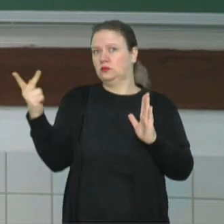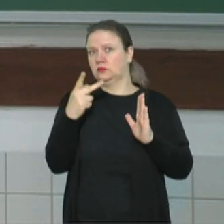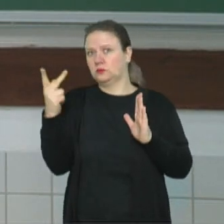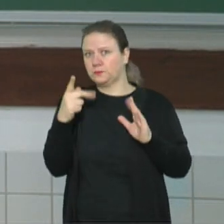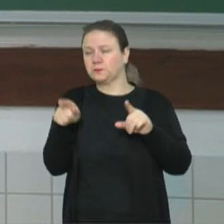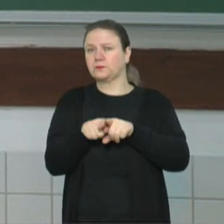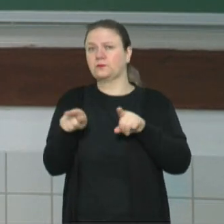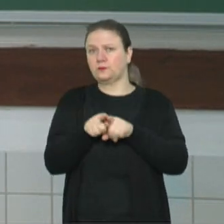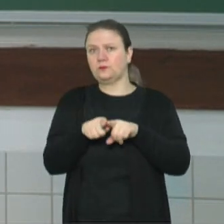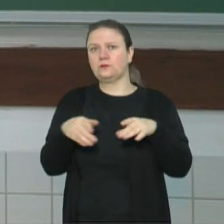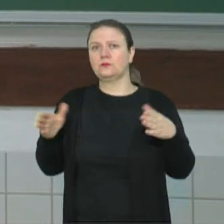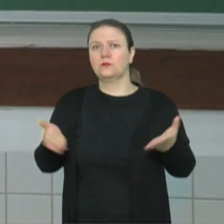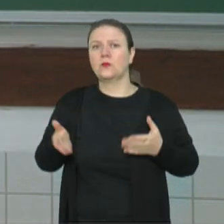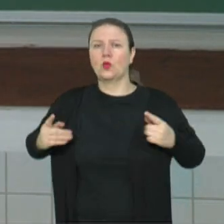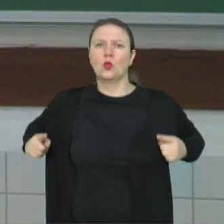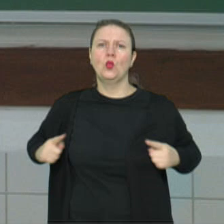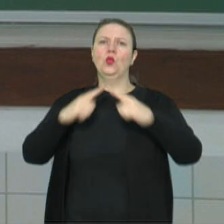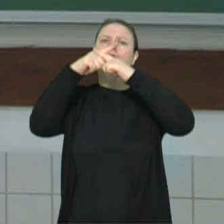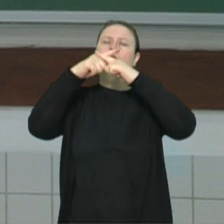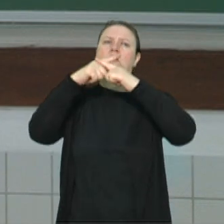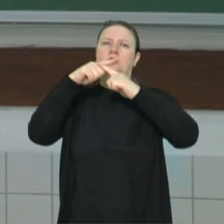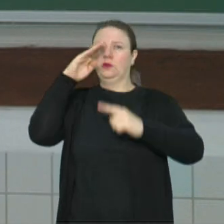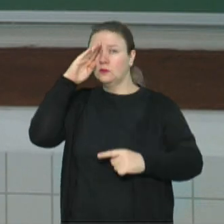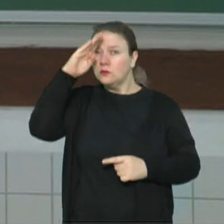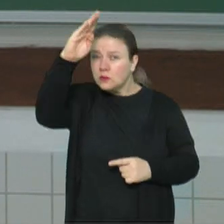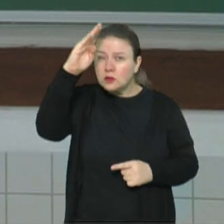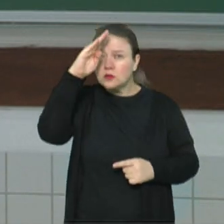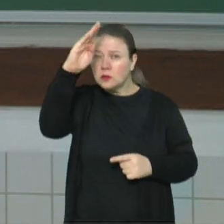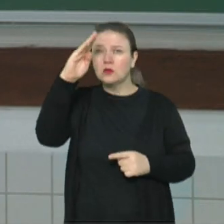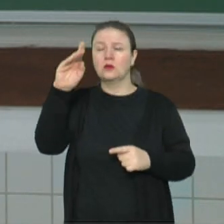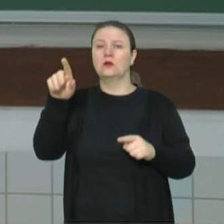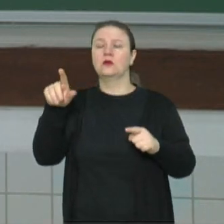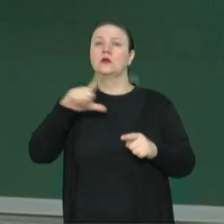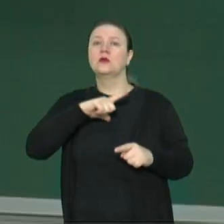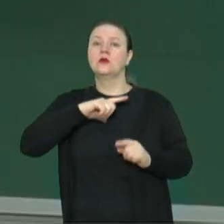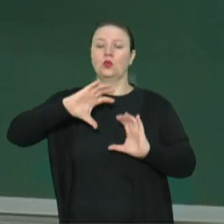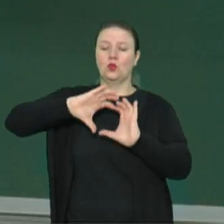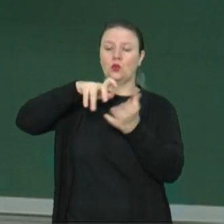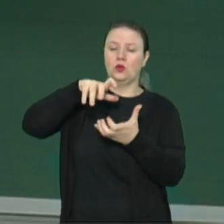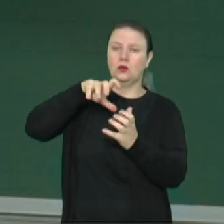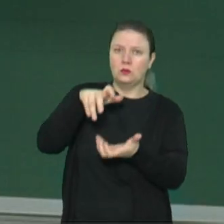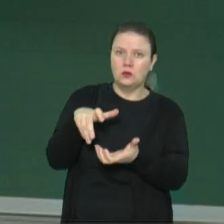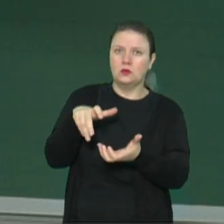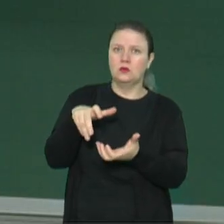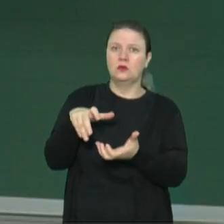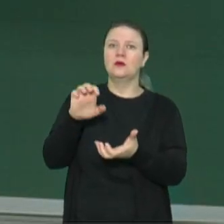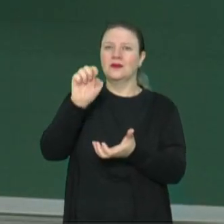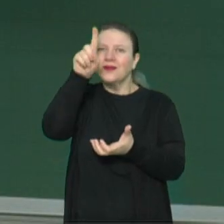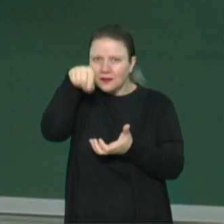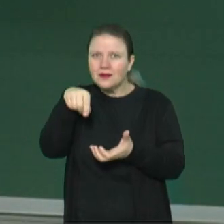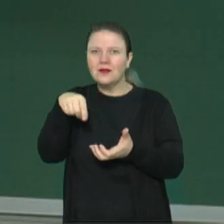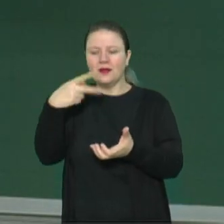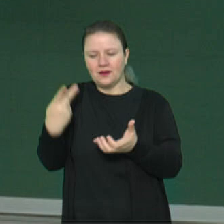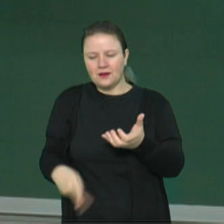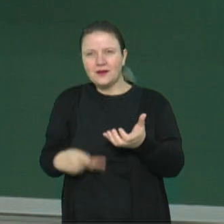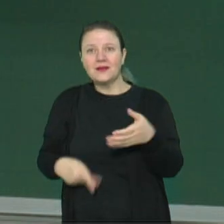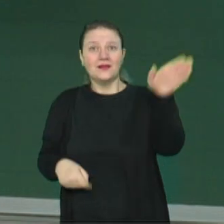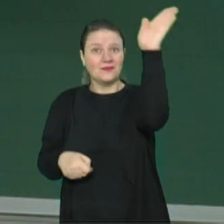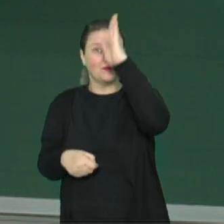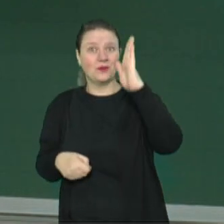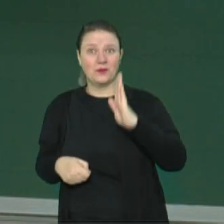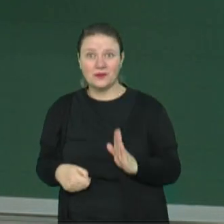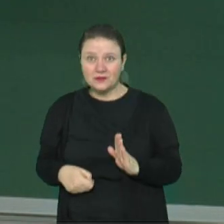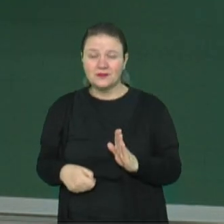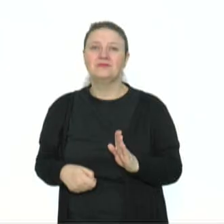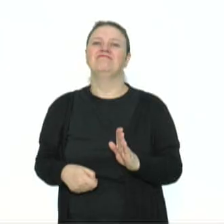o quê? Na competição. A principal competição de Jiu-Jitsu que existe no mundo hoje é realizada no Brasil. Então, é